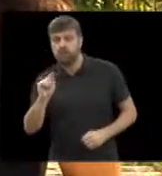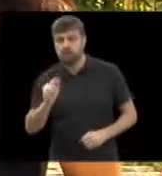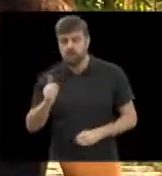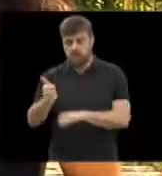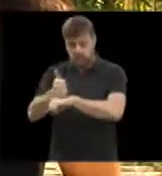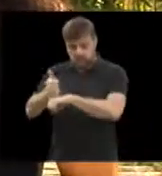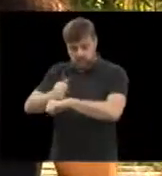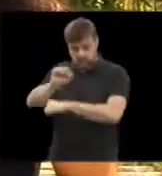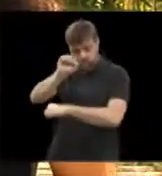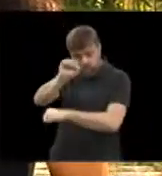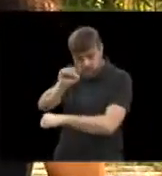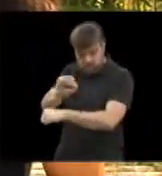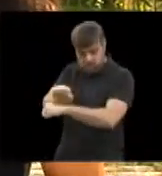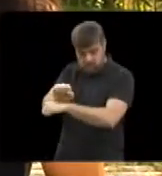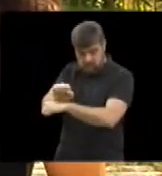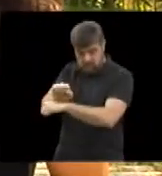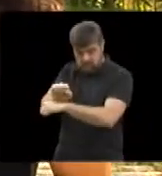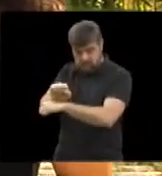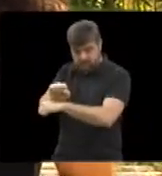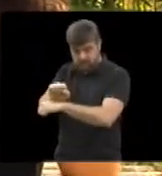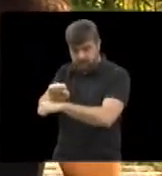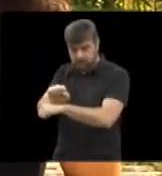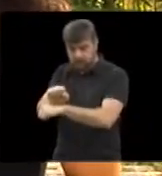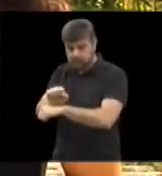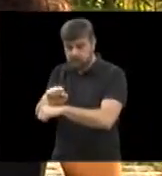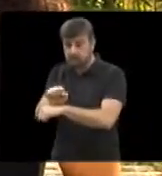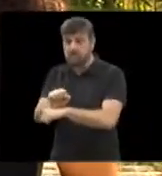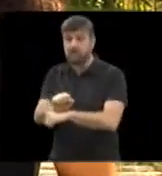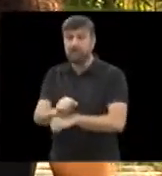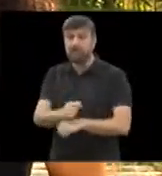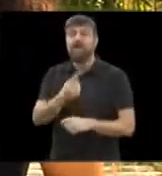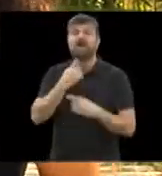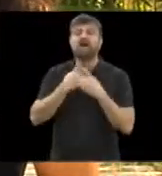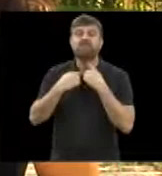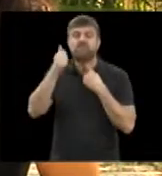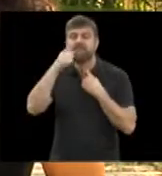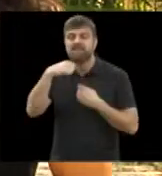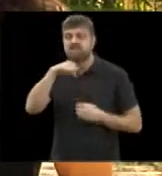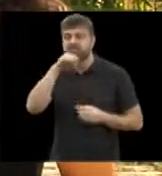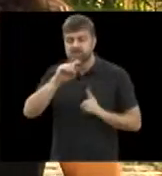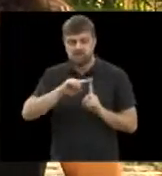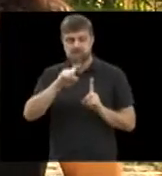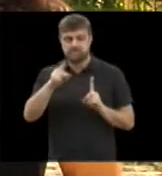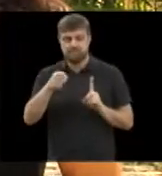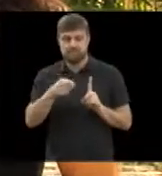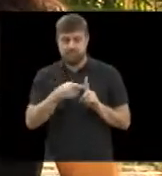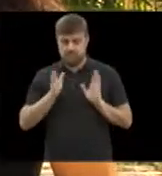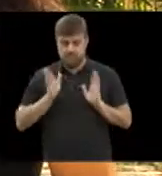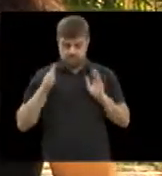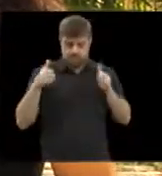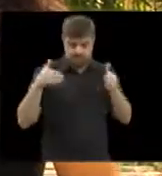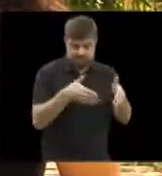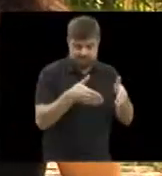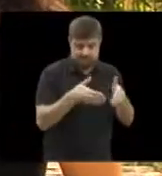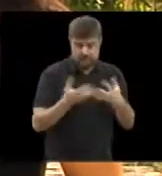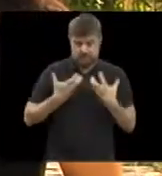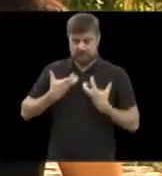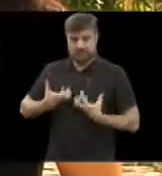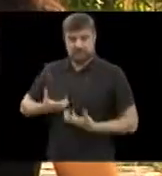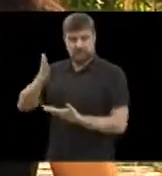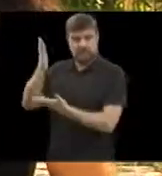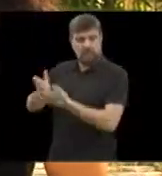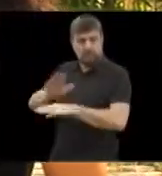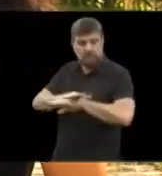romper a parte profissional naquele momento da vida e dedicar especificamente para a parte de ter o filho, eliminando esse fator estresse do